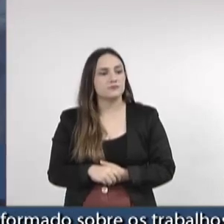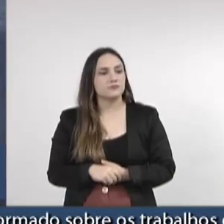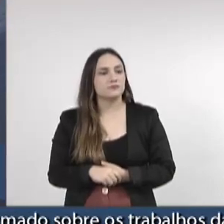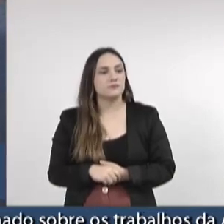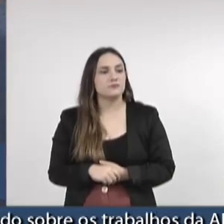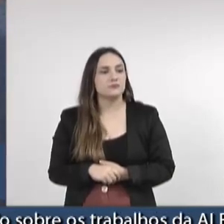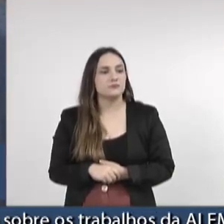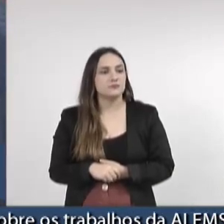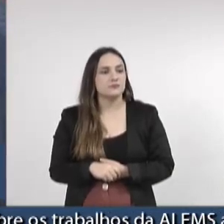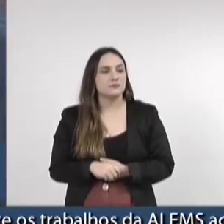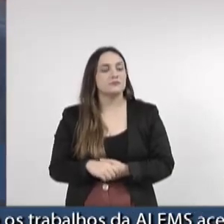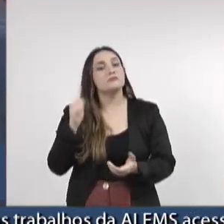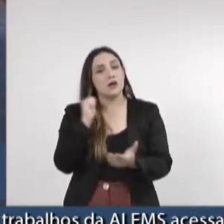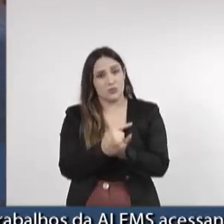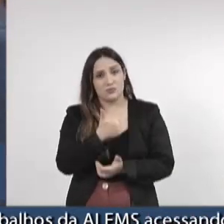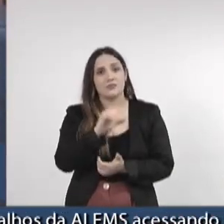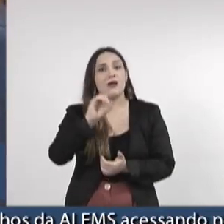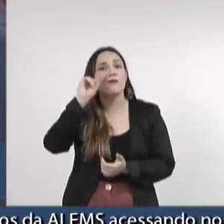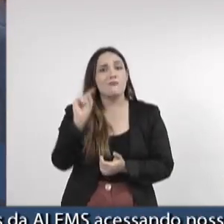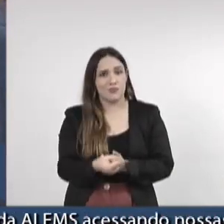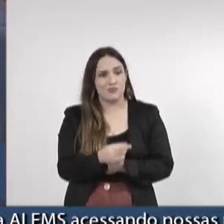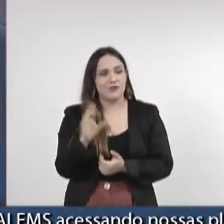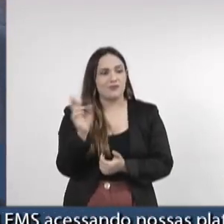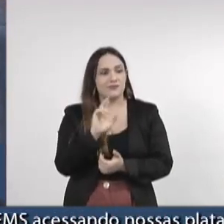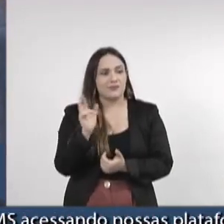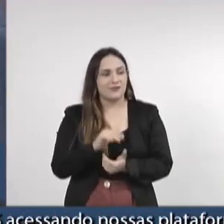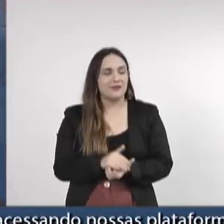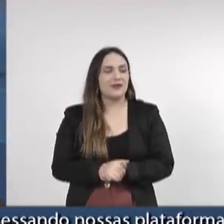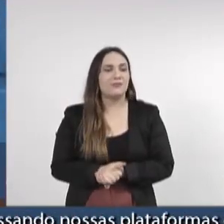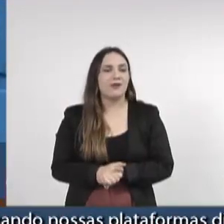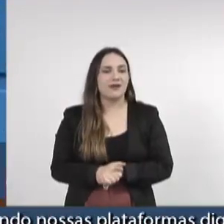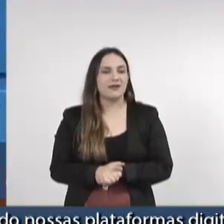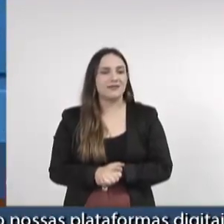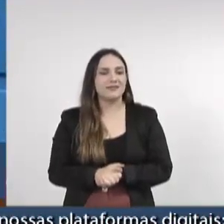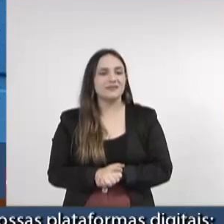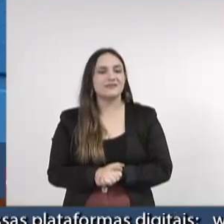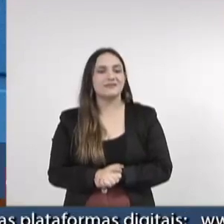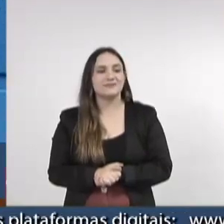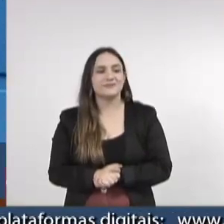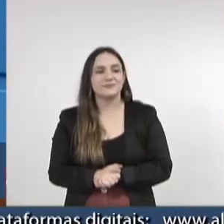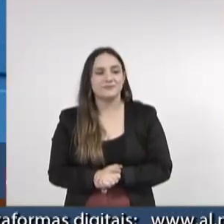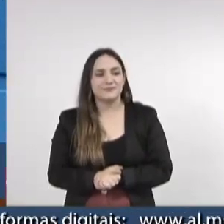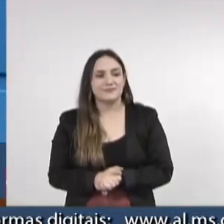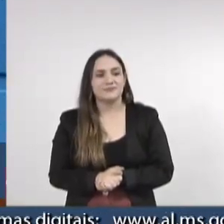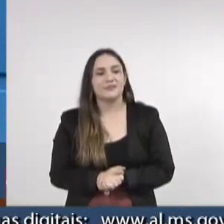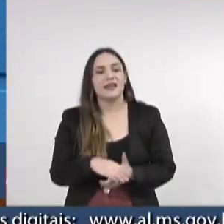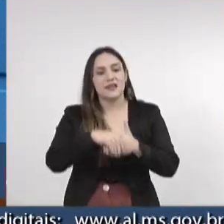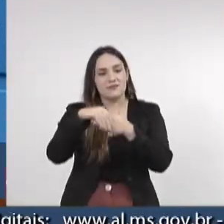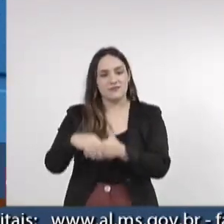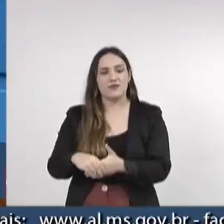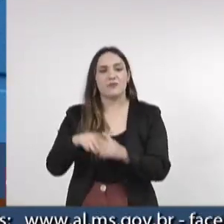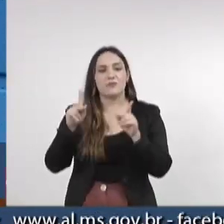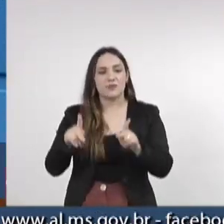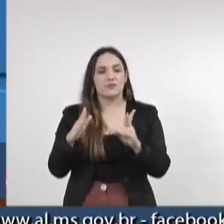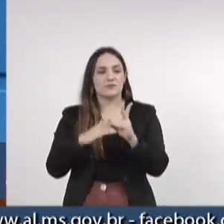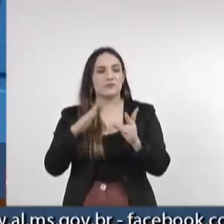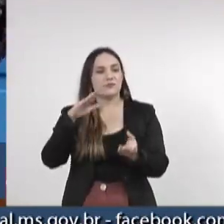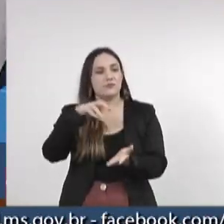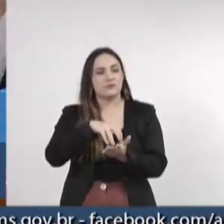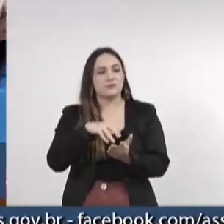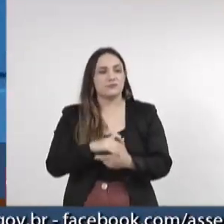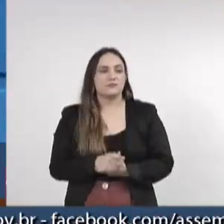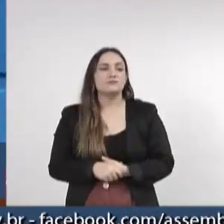nome dela é Anjos Transporte e Turismo. Está aqui a nota fiscal.